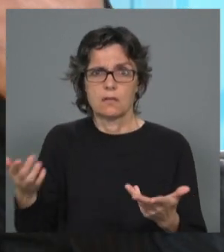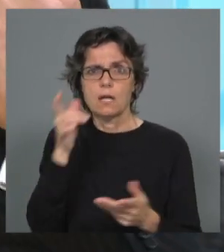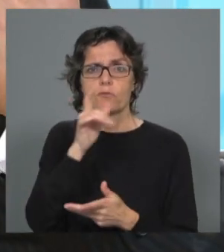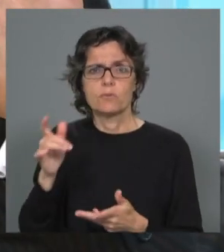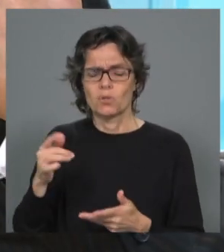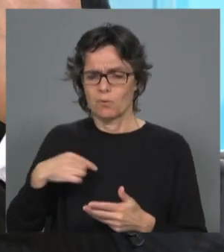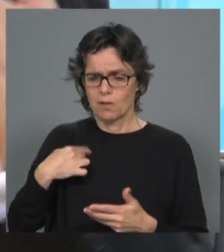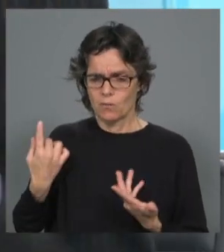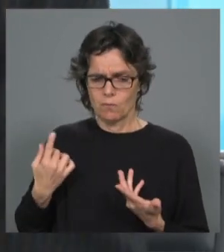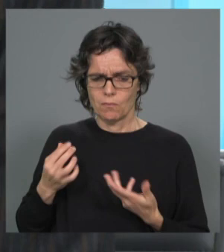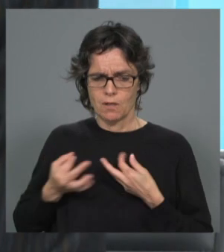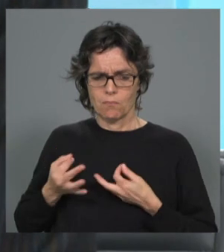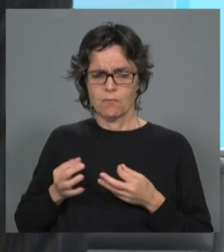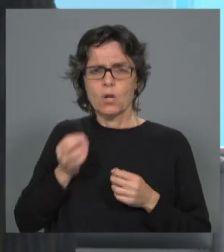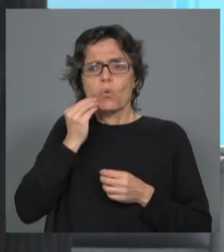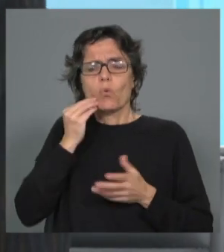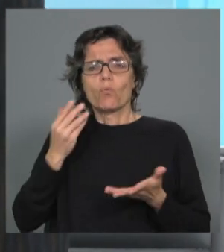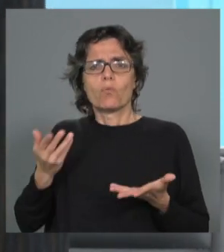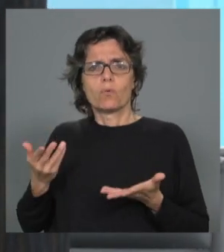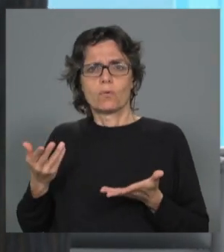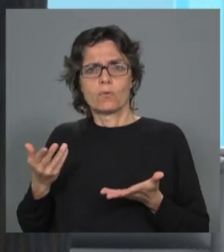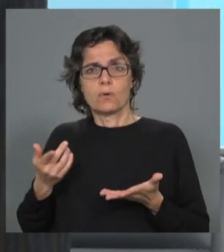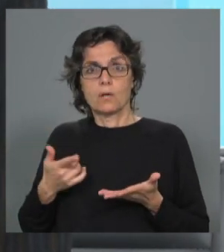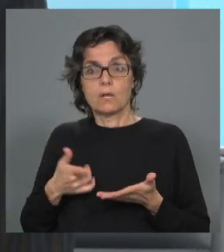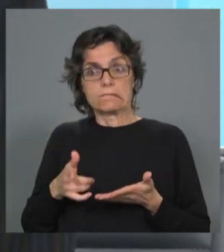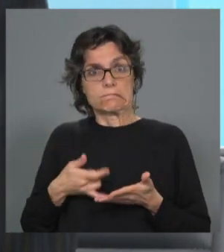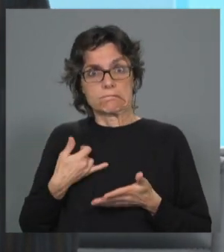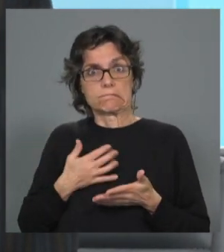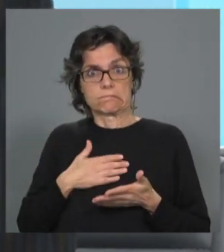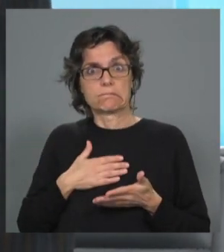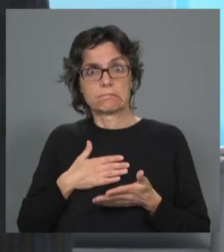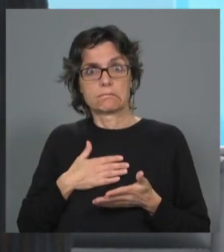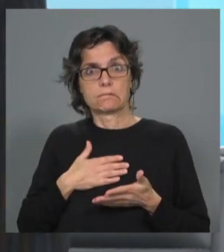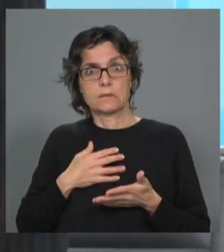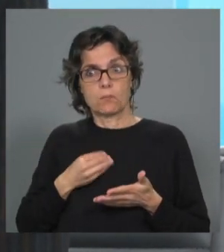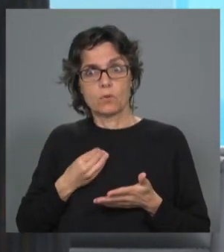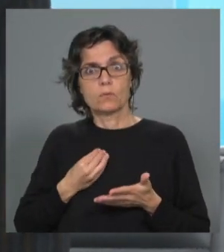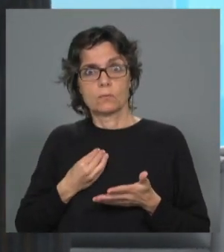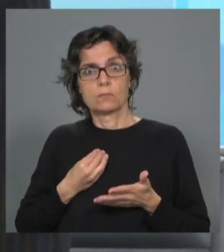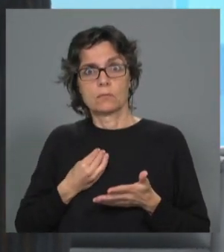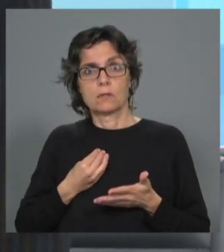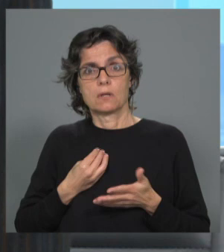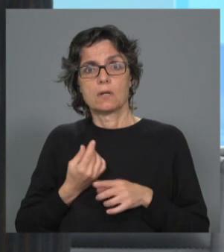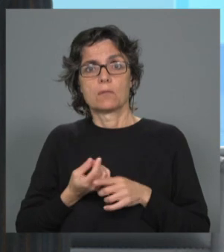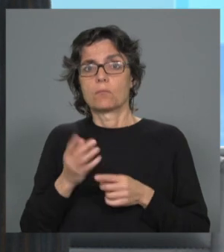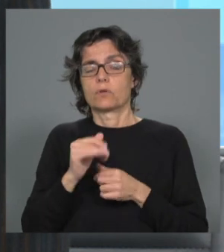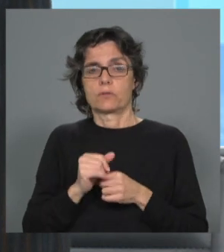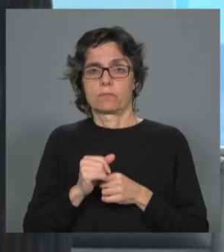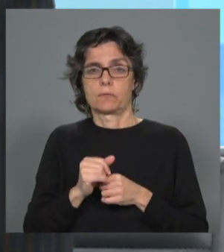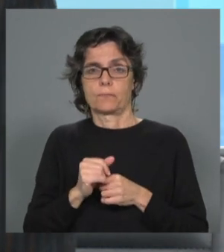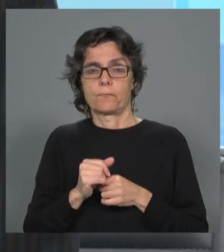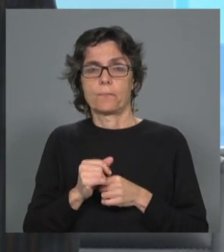próprias, não se preparam. E isto é muito assustador quando nós vemos, por exemplo, a questão das reformas, em que a